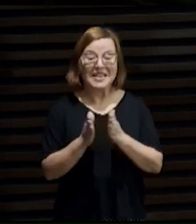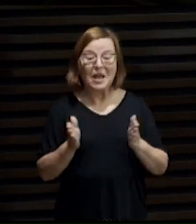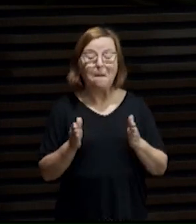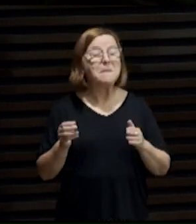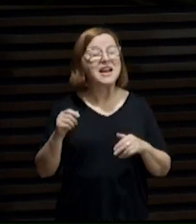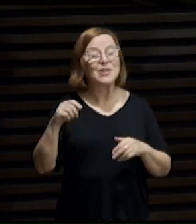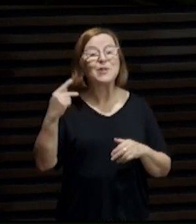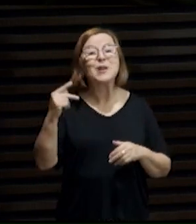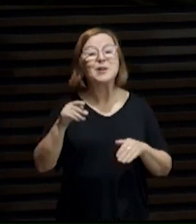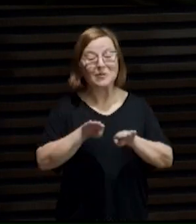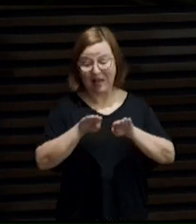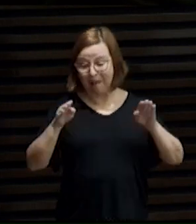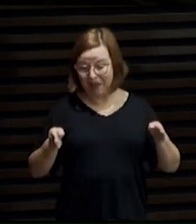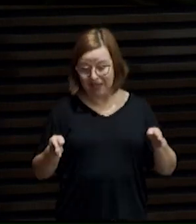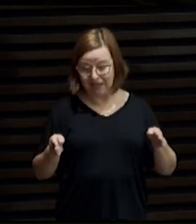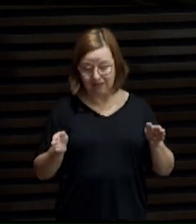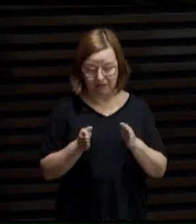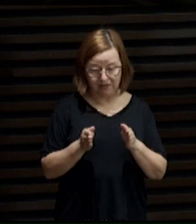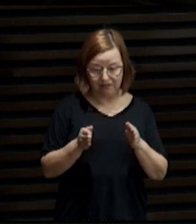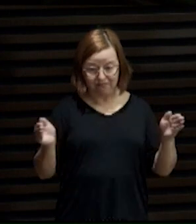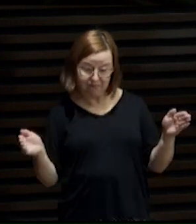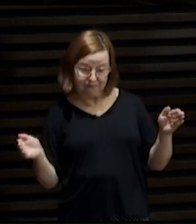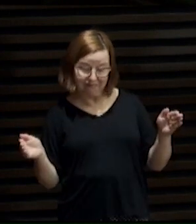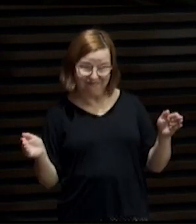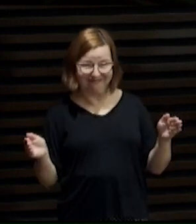Agora complicou, né? Tem gente com mesa de 10 cadeiras.